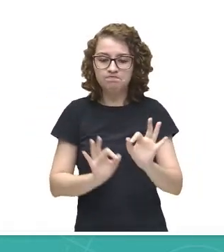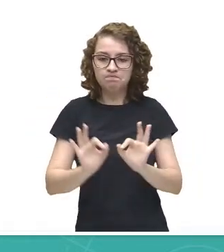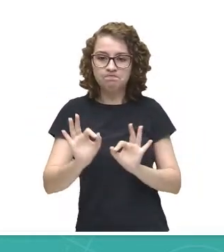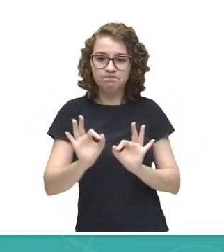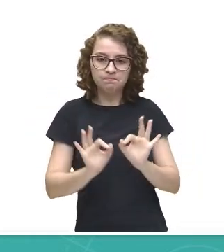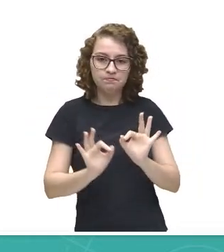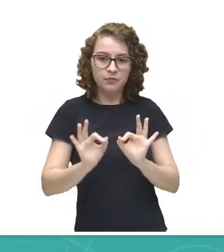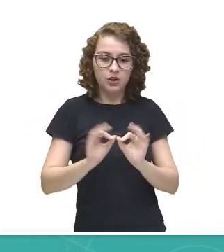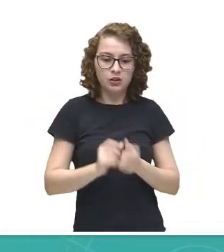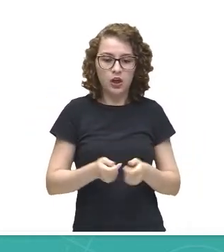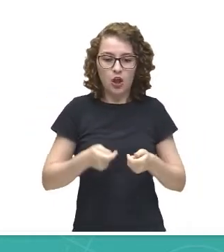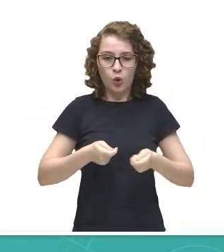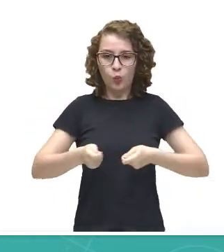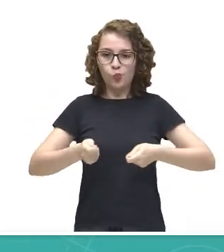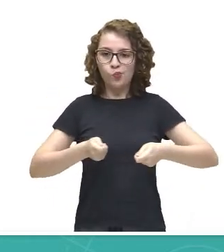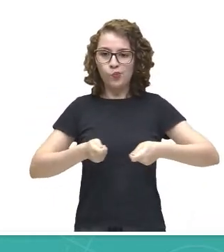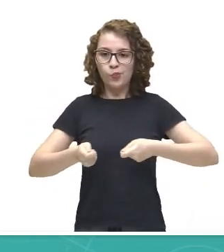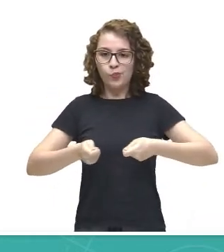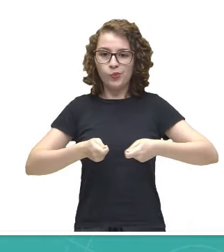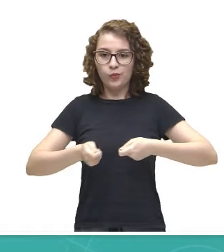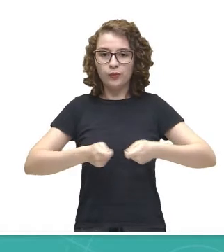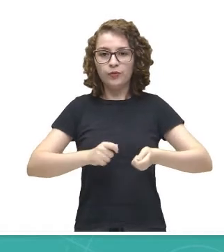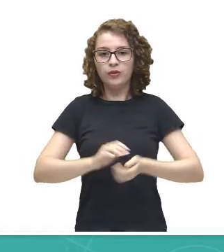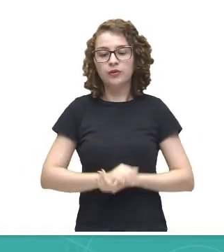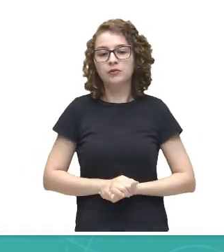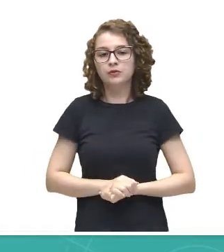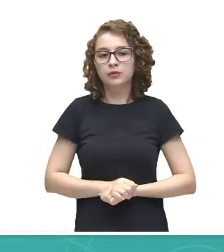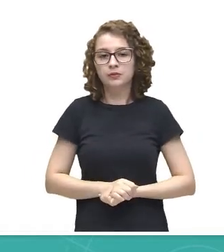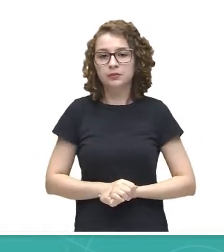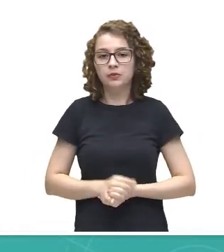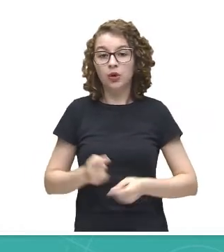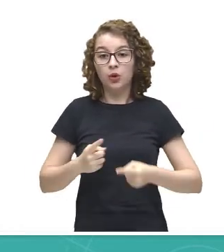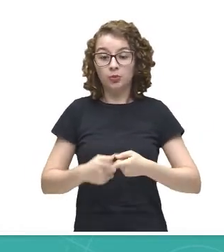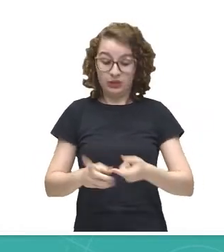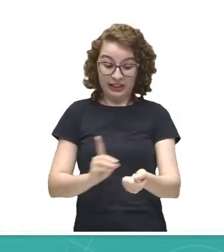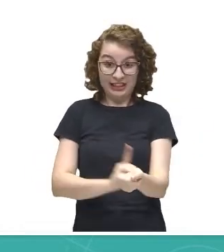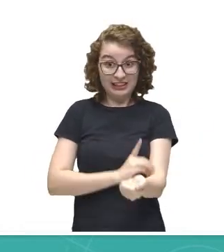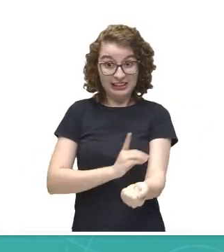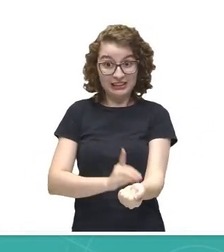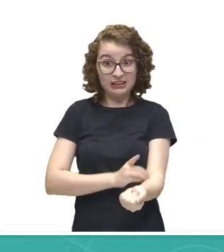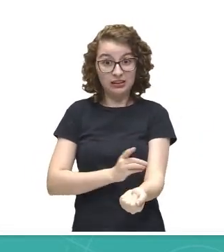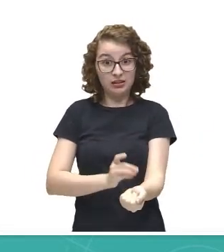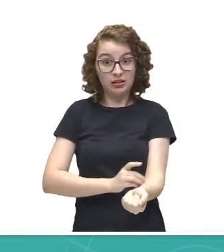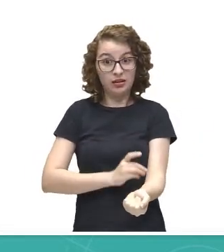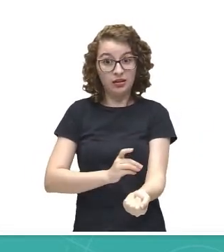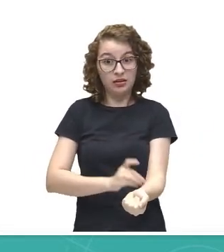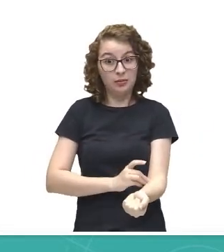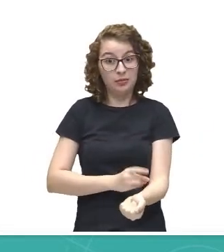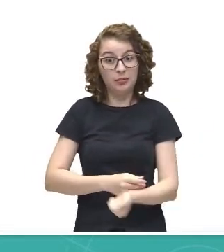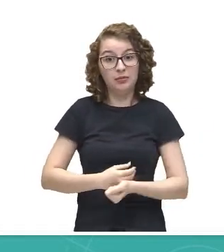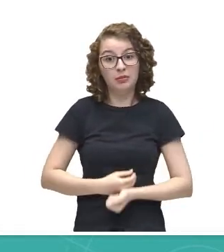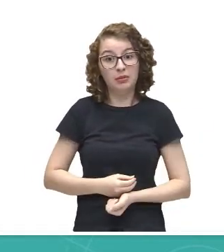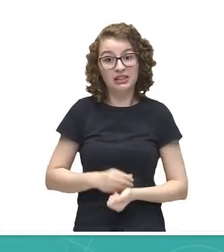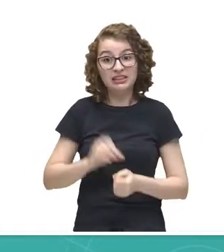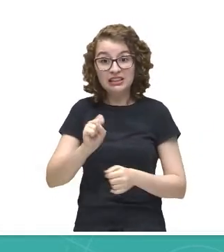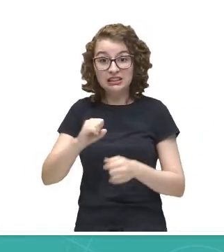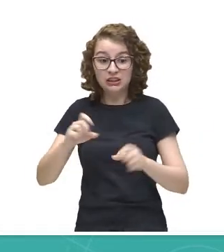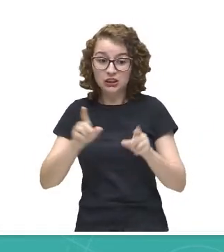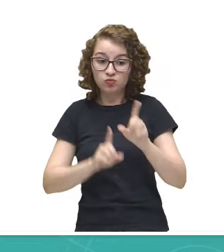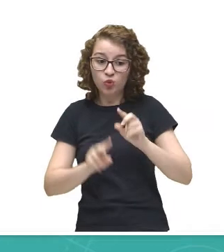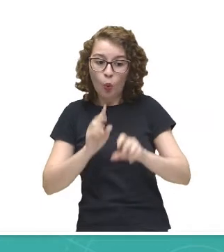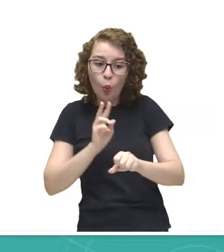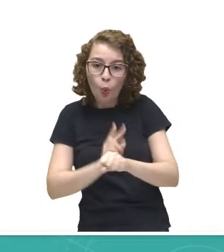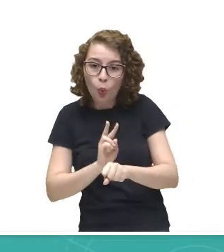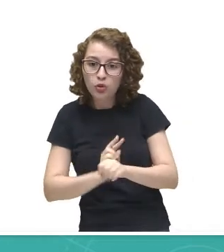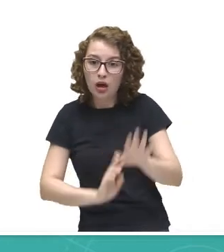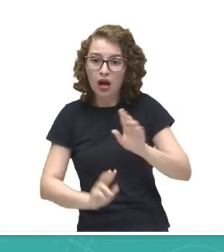tem essa patologia, ela precisa se manter na linha, porque, gente, diabetes ela pode te levar à morte,